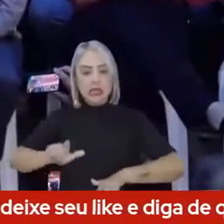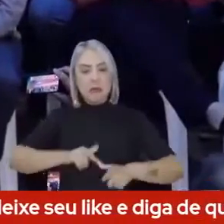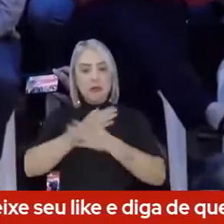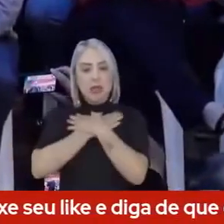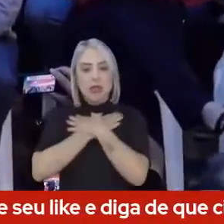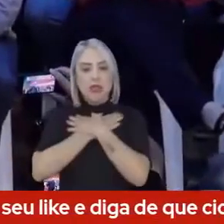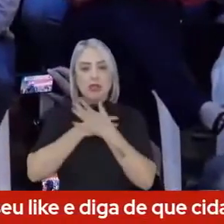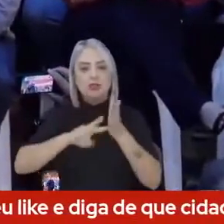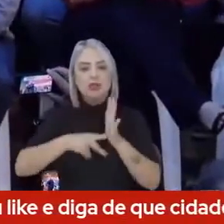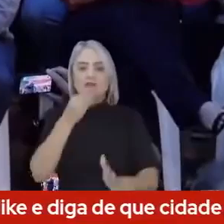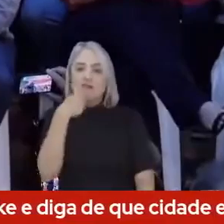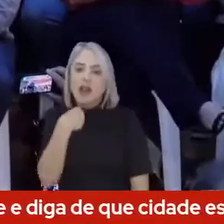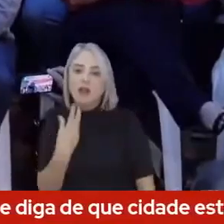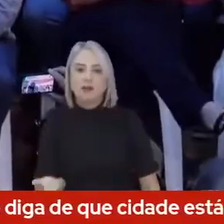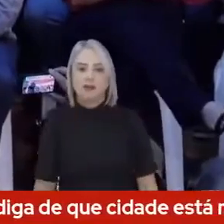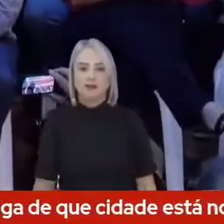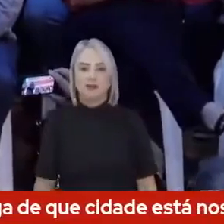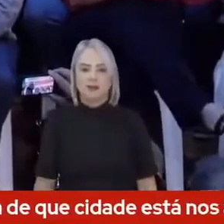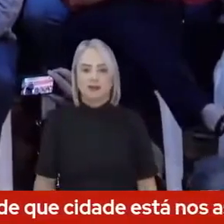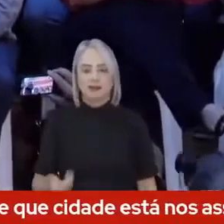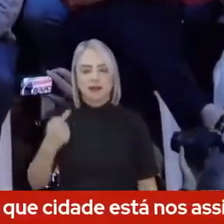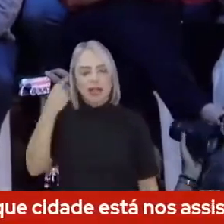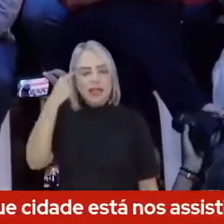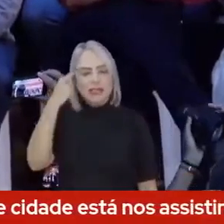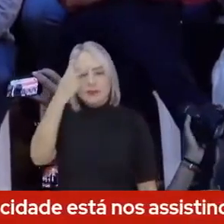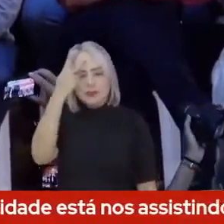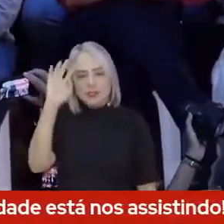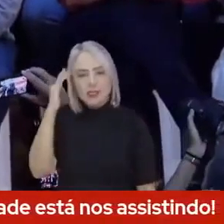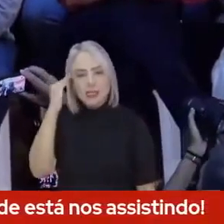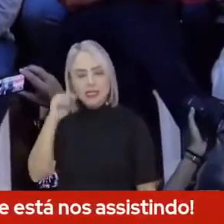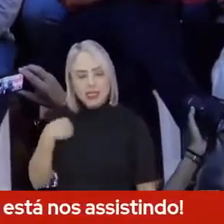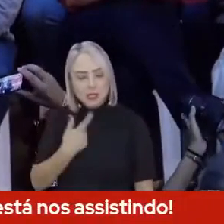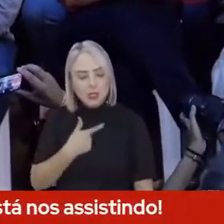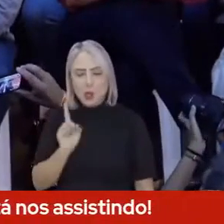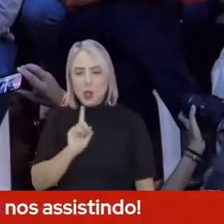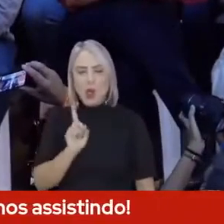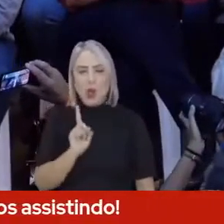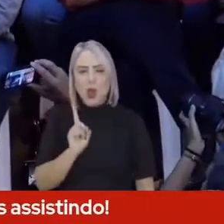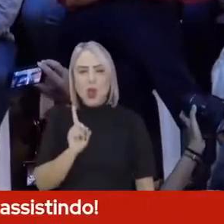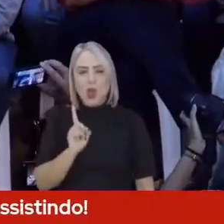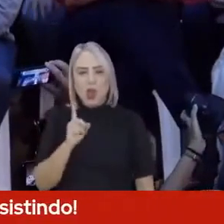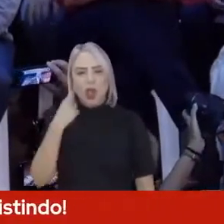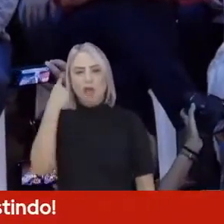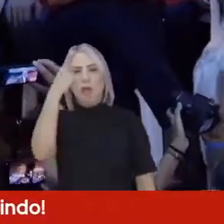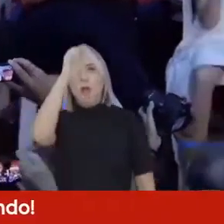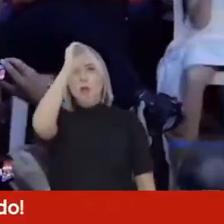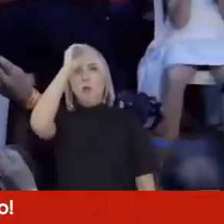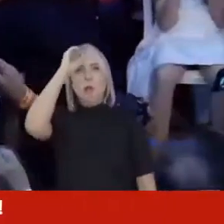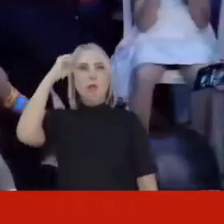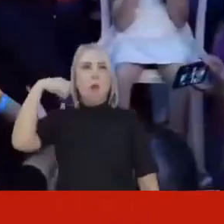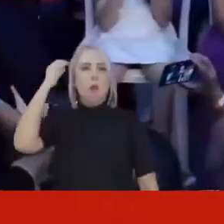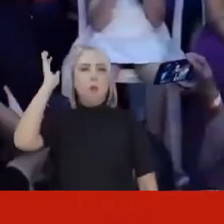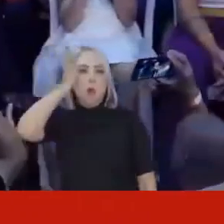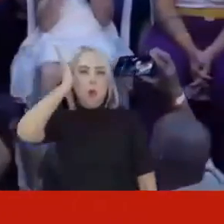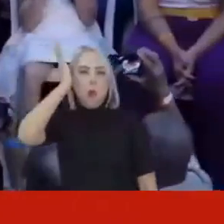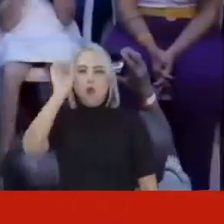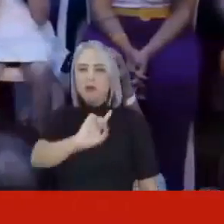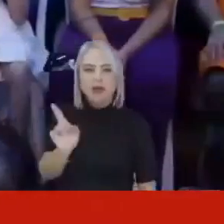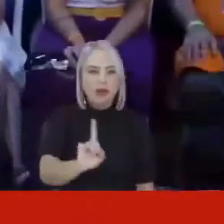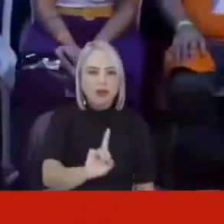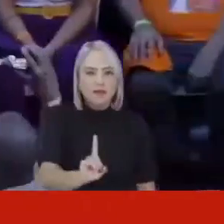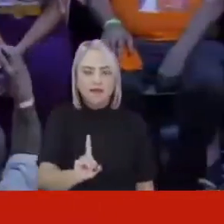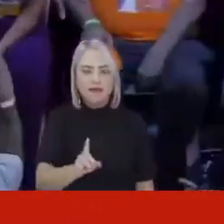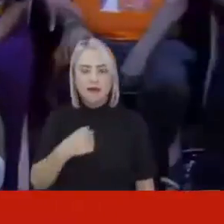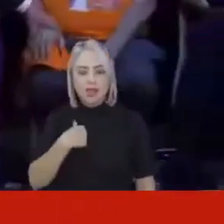fraco. Então essa gente tem que entender que nós não somos tontos, que nós não somos imbecis. Que um